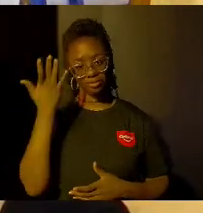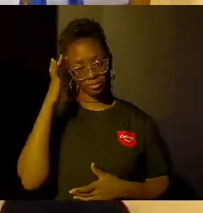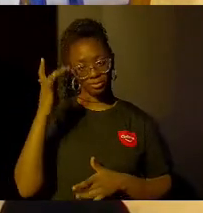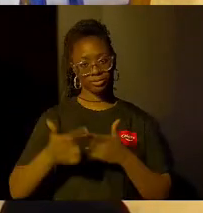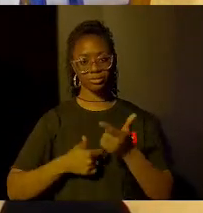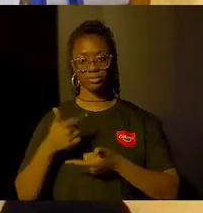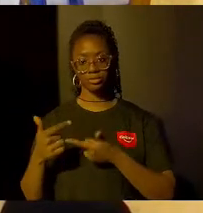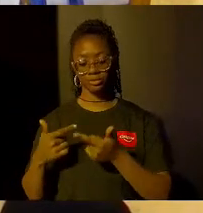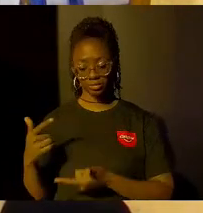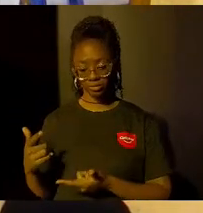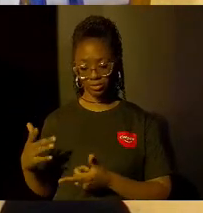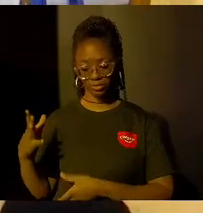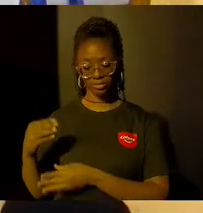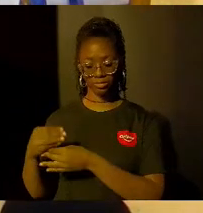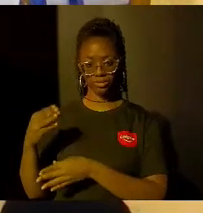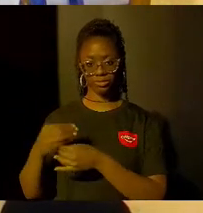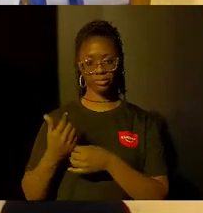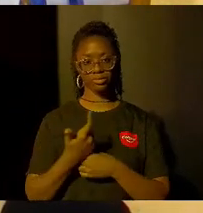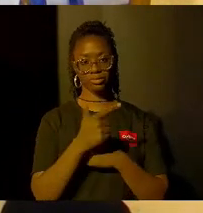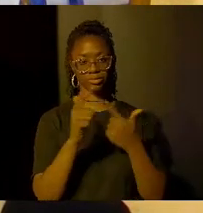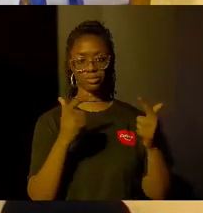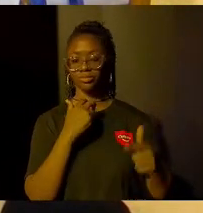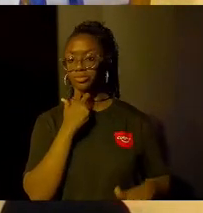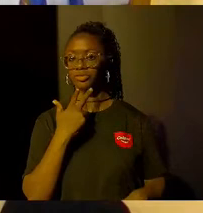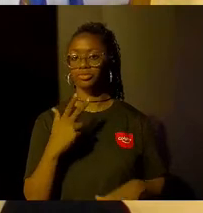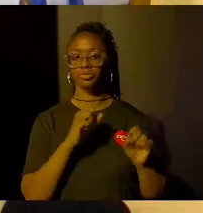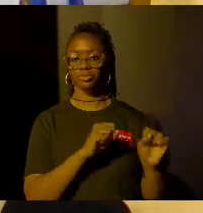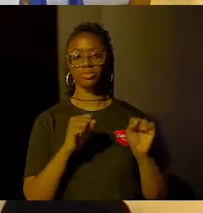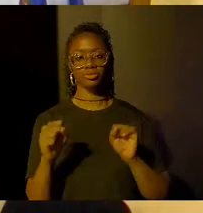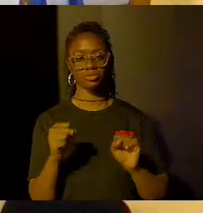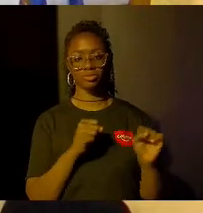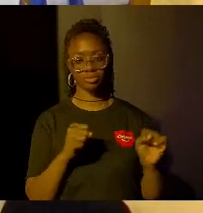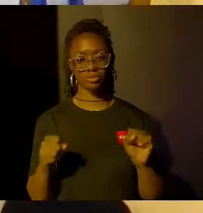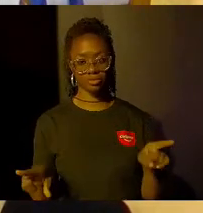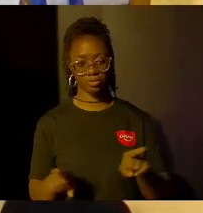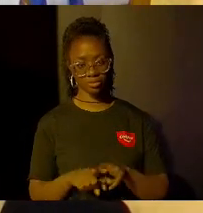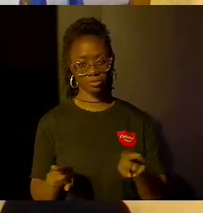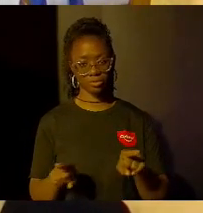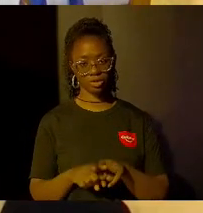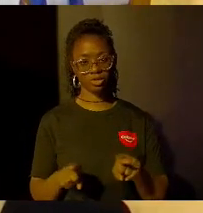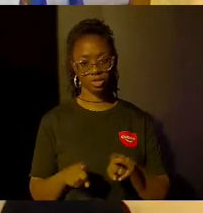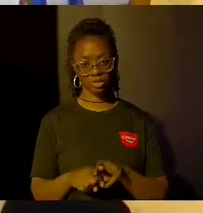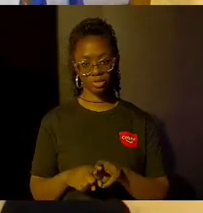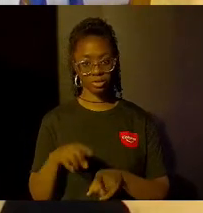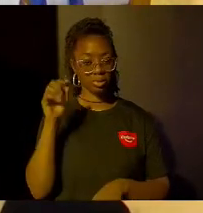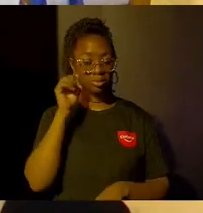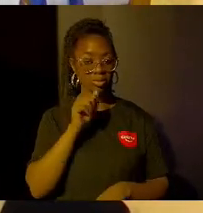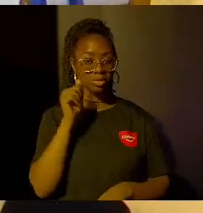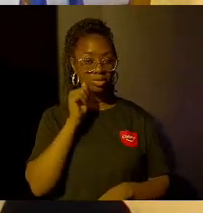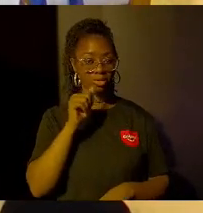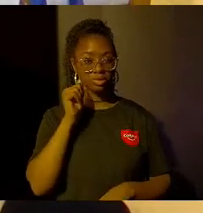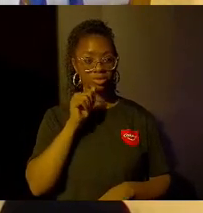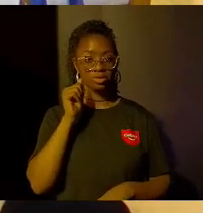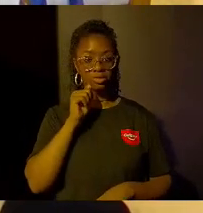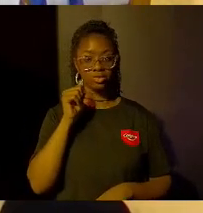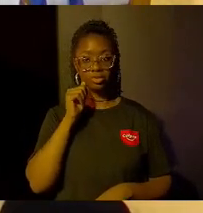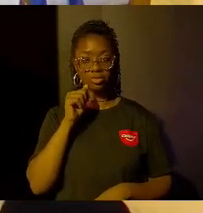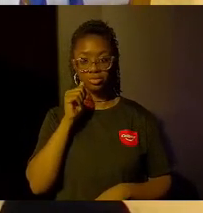Se soma com outras vozes muito Poderosas aí para colocar as mães negras